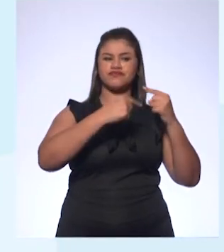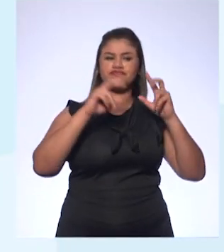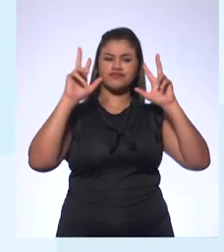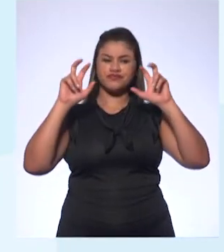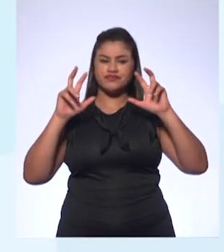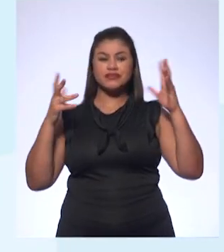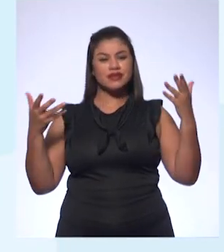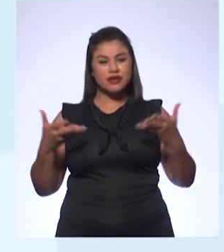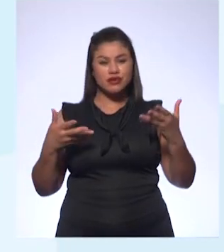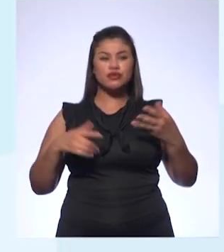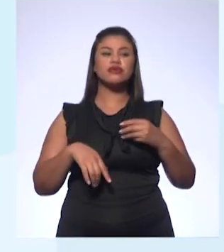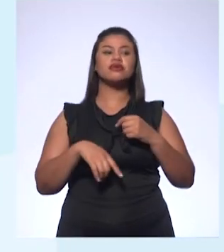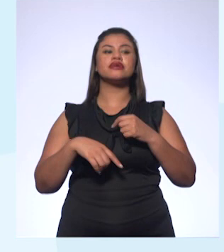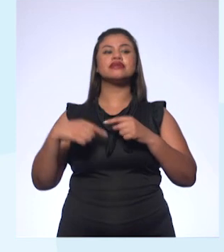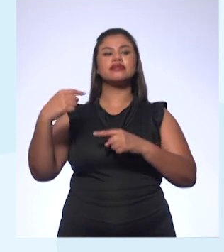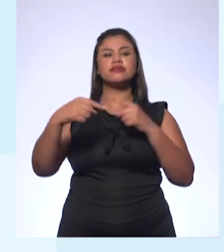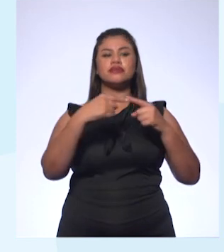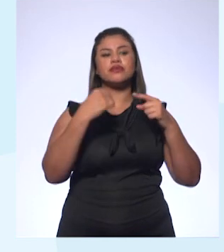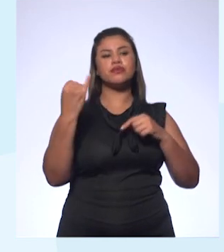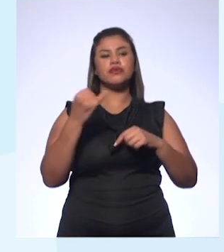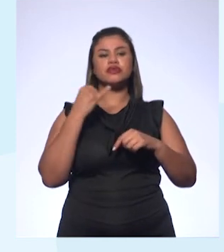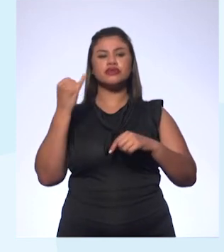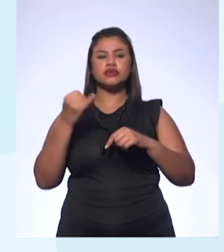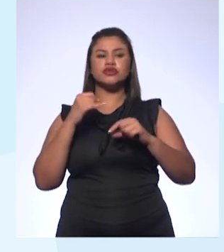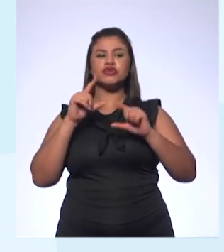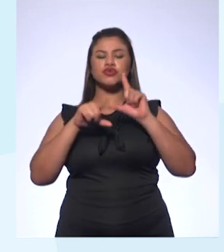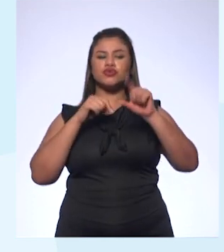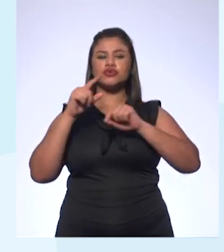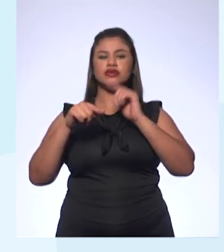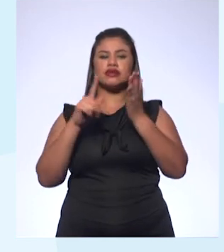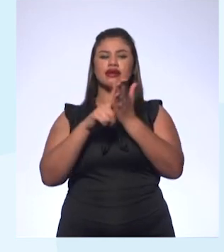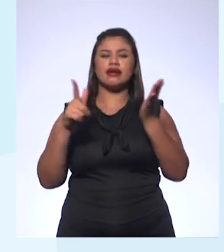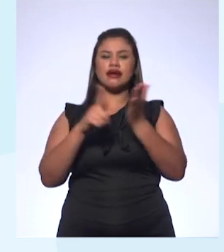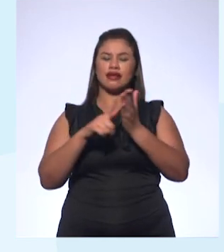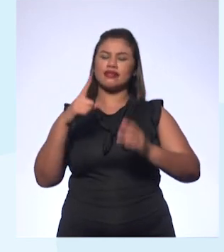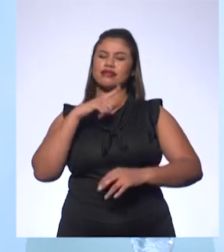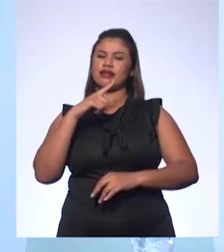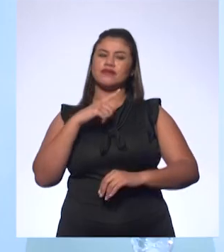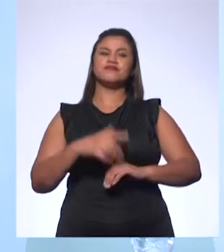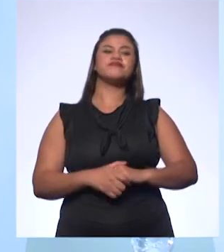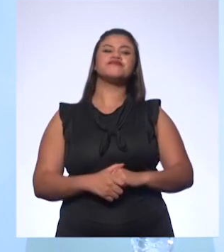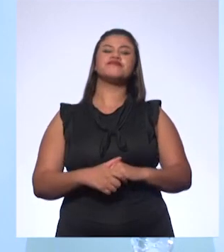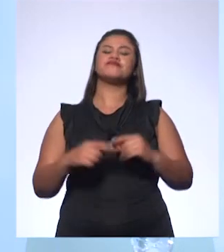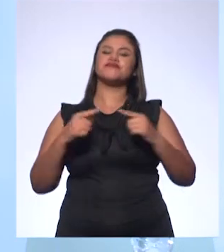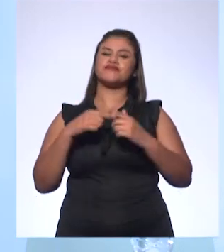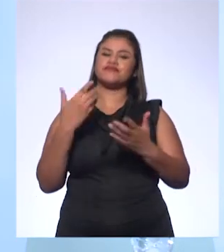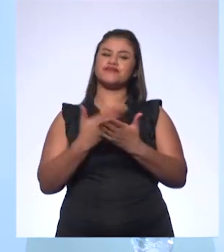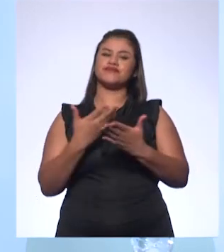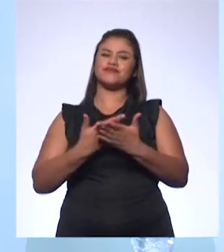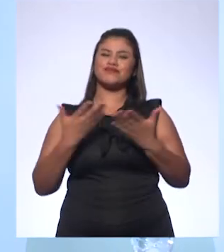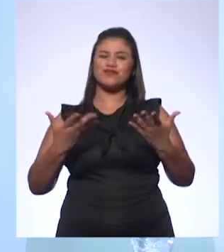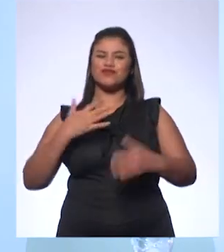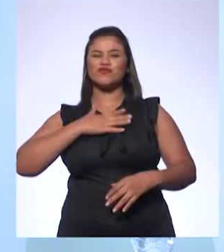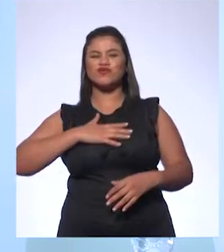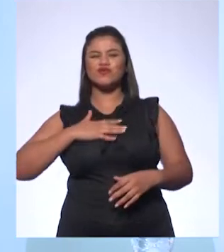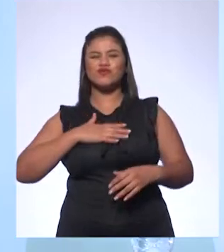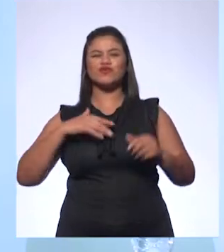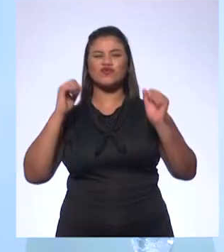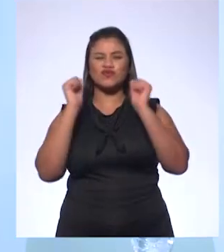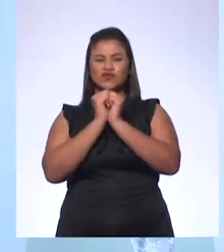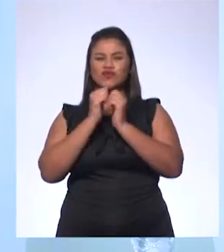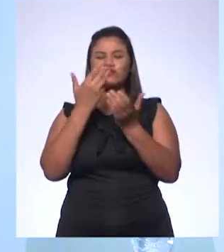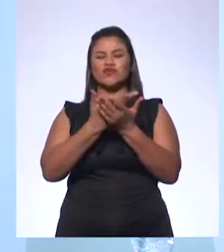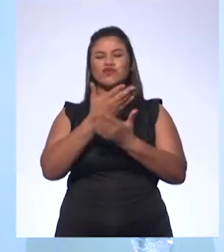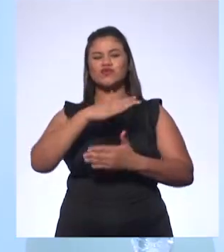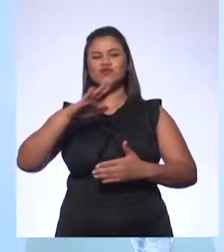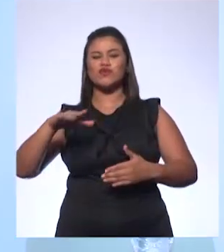da atualidade, debatemos a importância da seleção das notícias no meio jornalístico. Então, essa foi a aula de hoje. Foi um prazer estar com vocês,